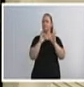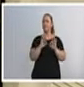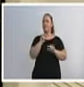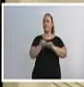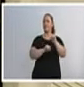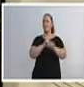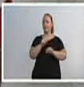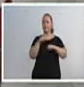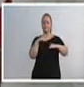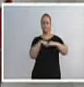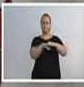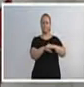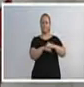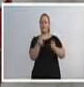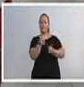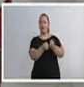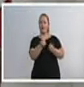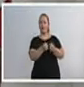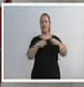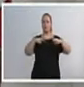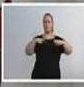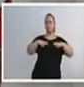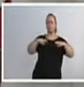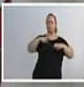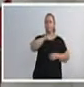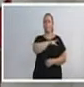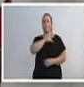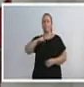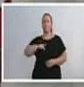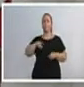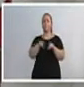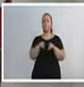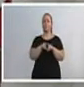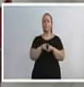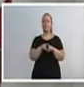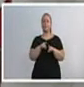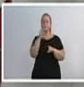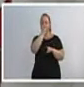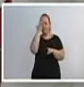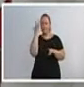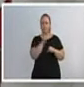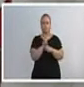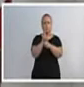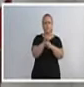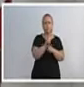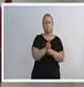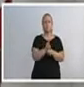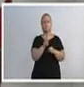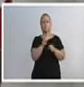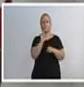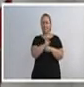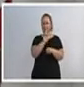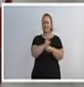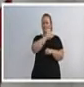os estacionamentos públicos e privados e os fornecedores de serviços de manobra e guarda de veículos em geral localizados no âmbito do Estado